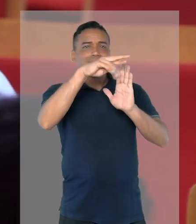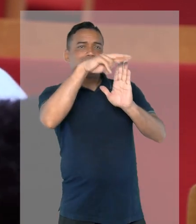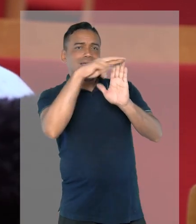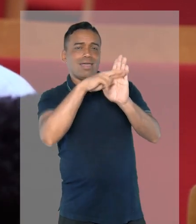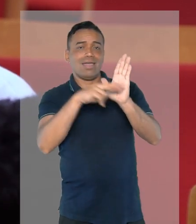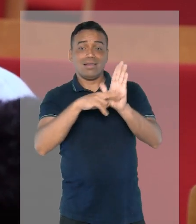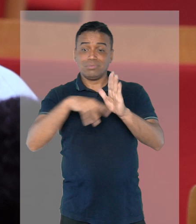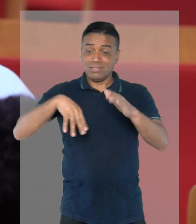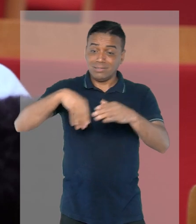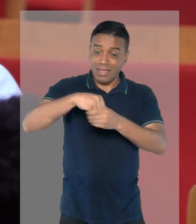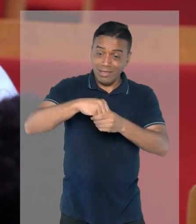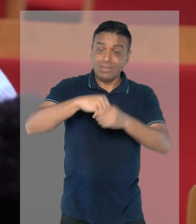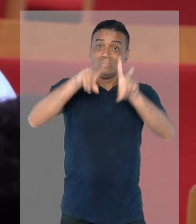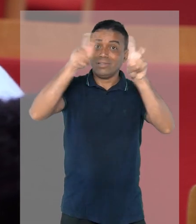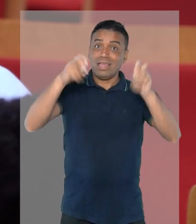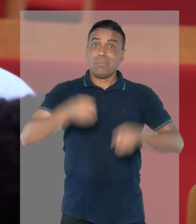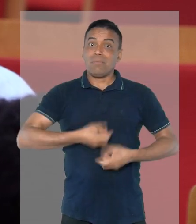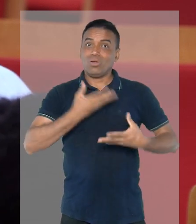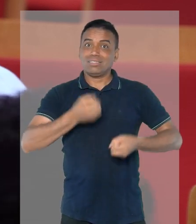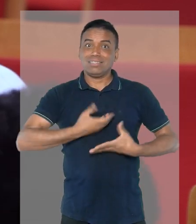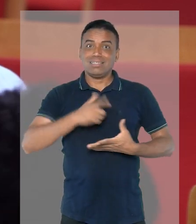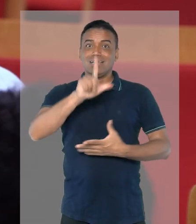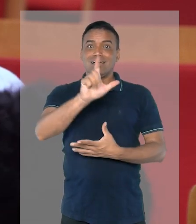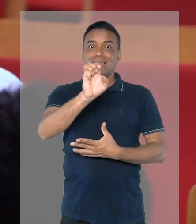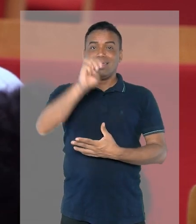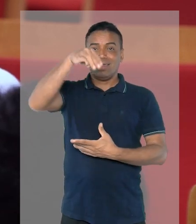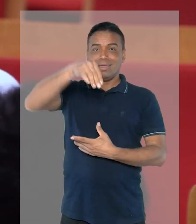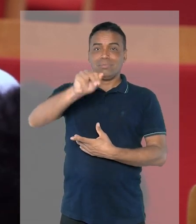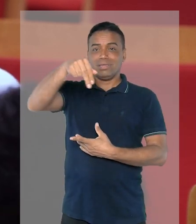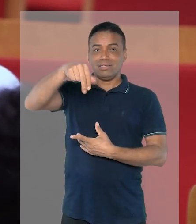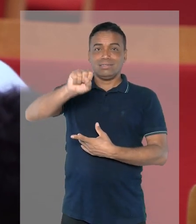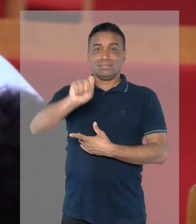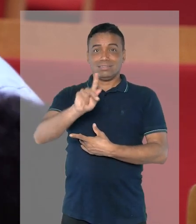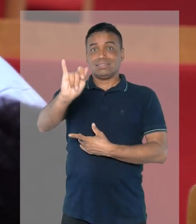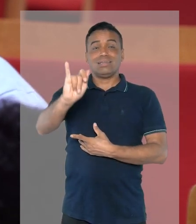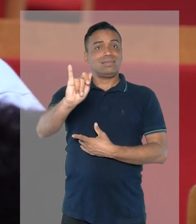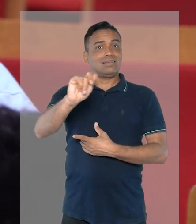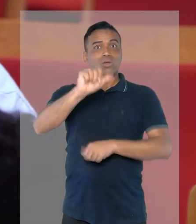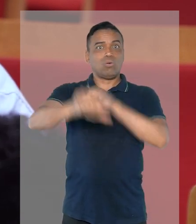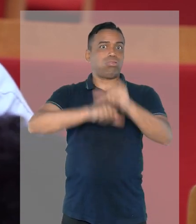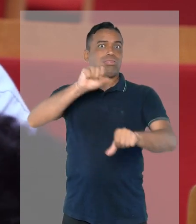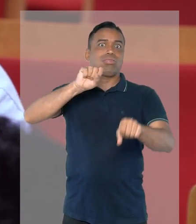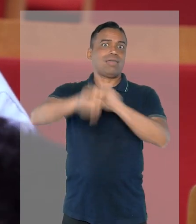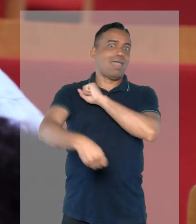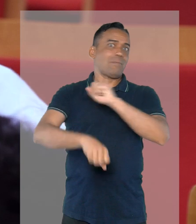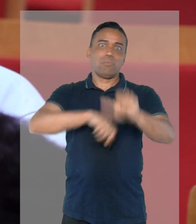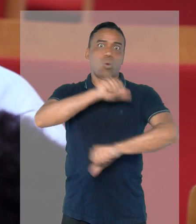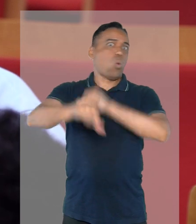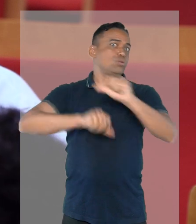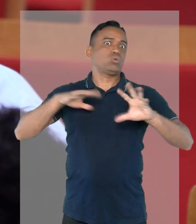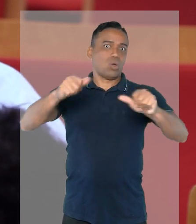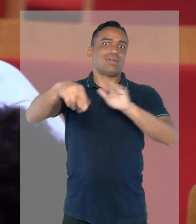para falar de poesia do Leminski quebra qualquer regra acadêmica também, né? Queria saber se isso